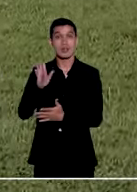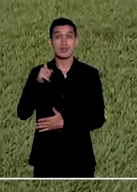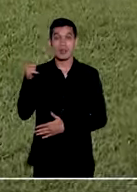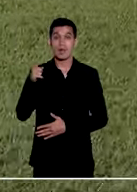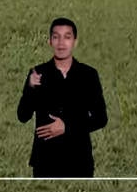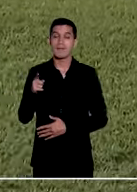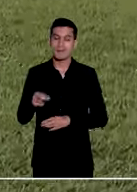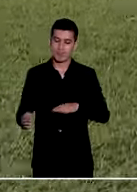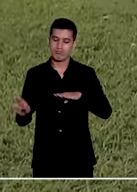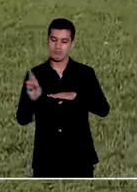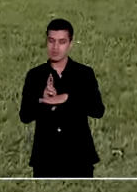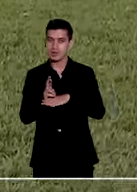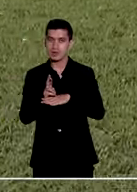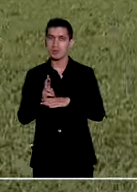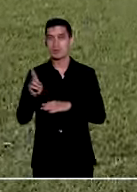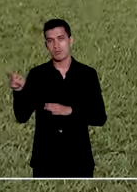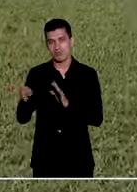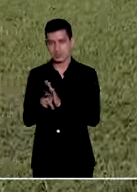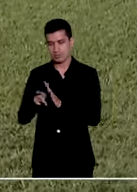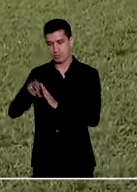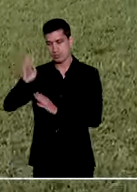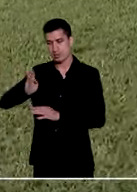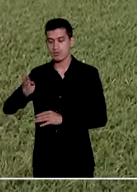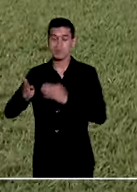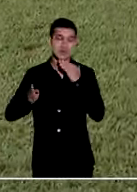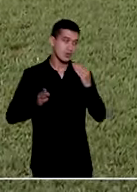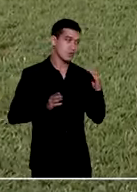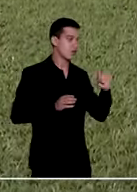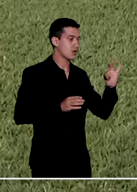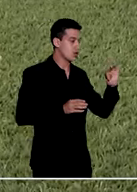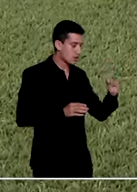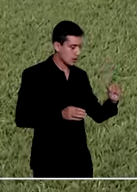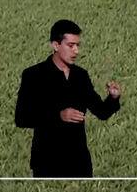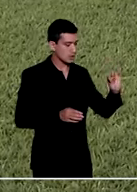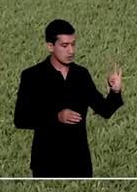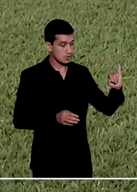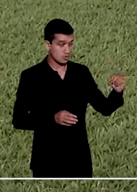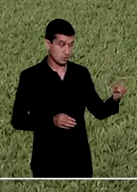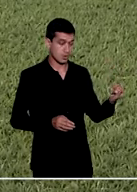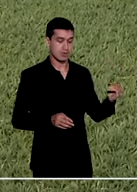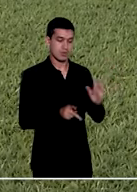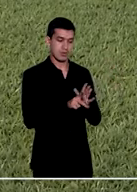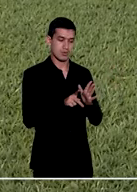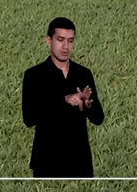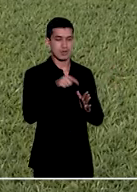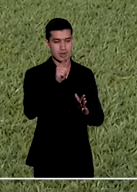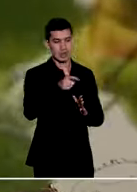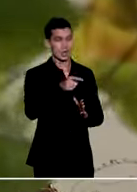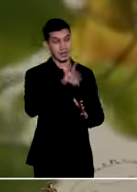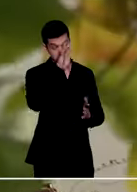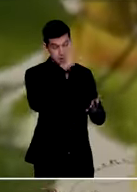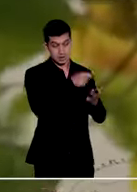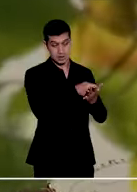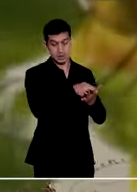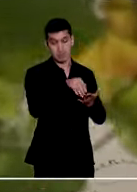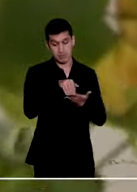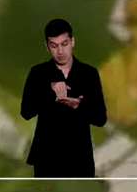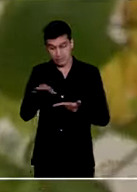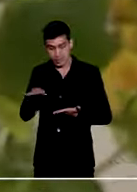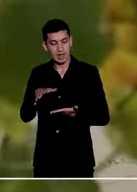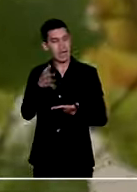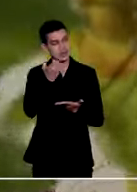pediu a ampliação da liminar que suspendeu a falência com o argumento de que a determinação de despejo utilizou fundamentos que